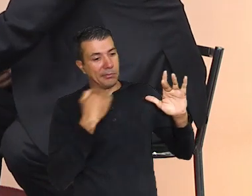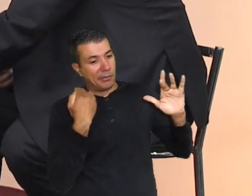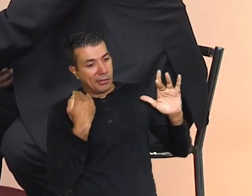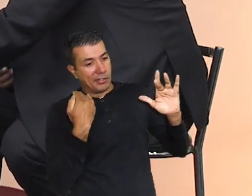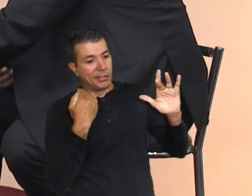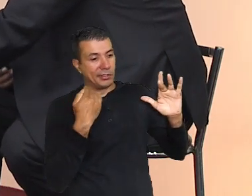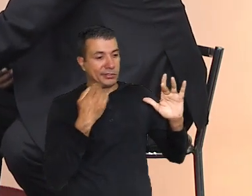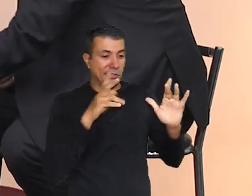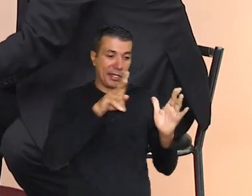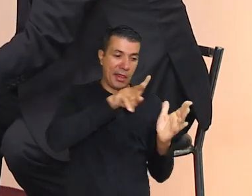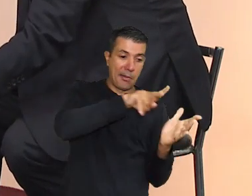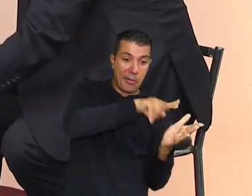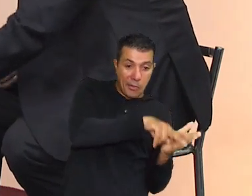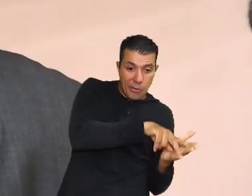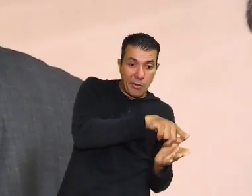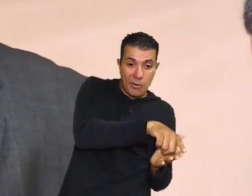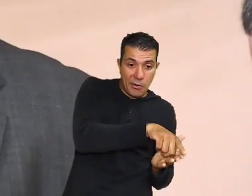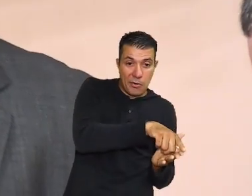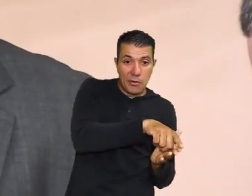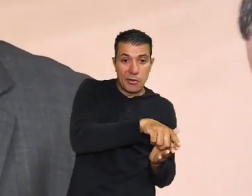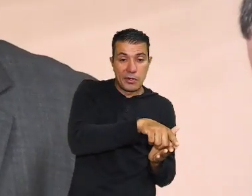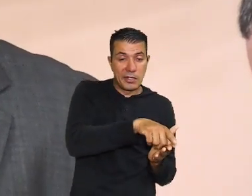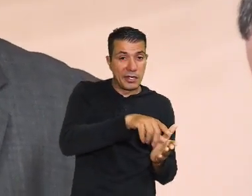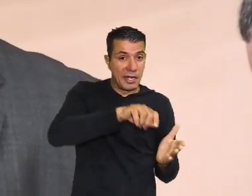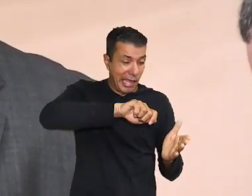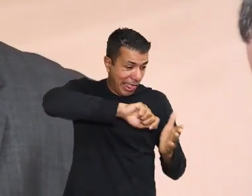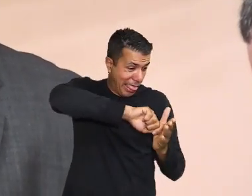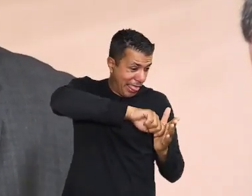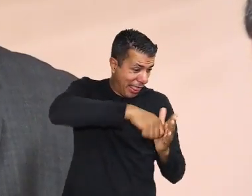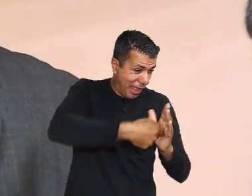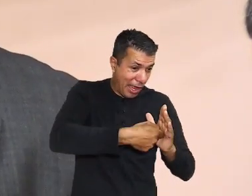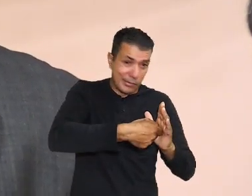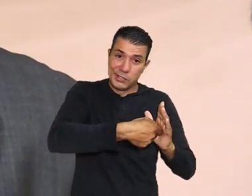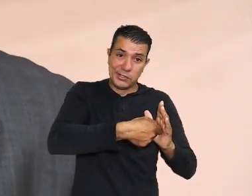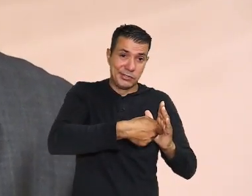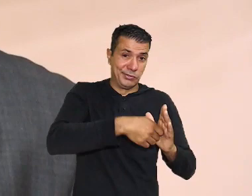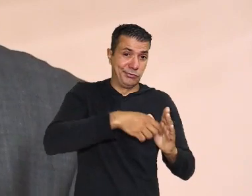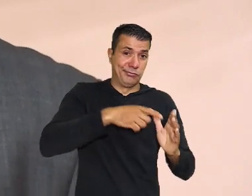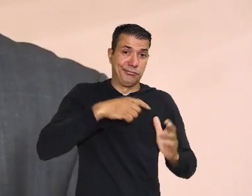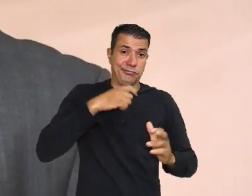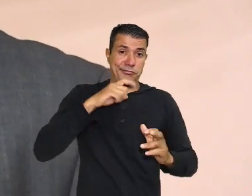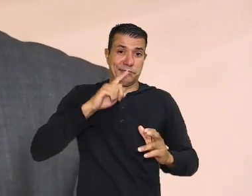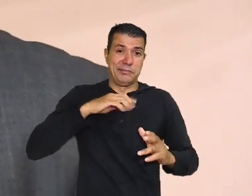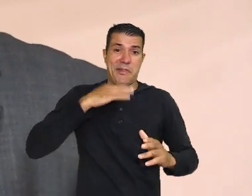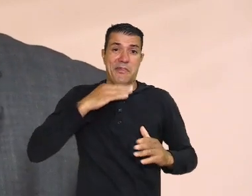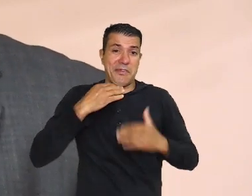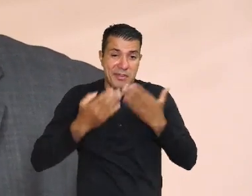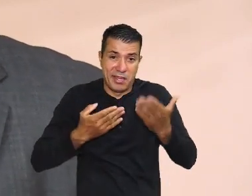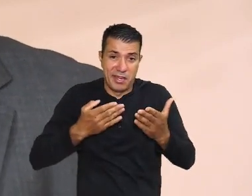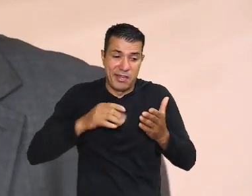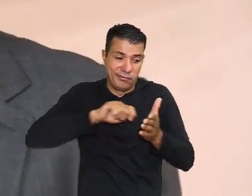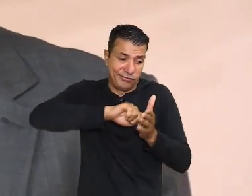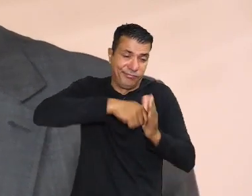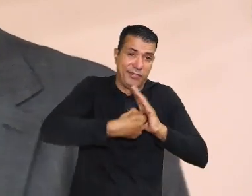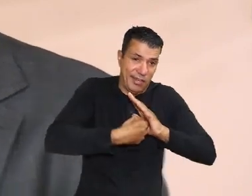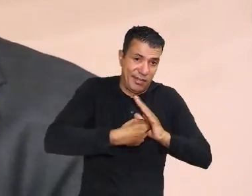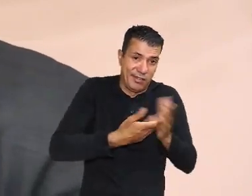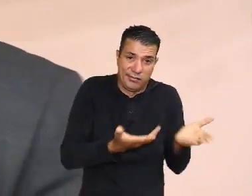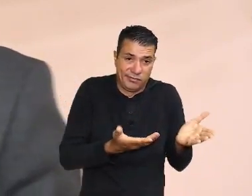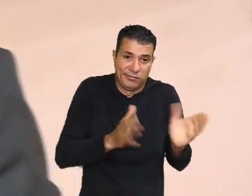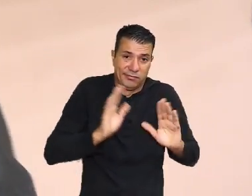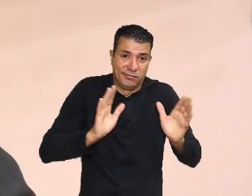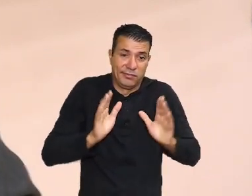mãos. A Bíblia diz que ele é aquele que abre e ninguém fecha. E ninguém fecha. É aquele que fecha e ninguém abre. Mas como